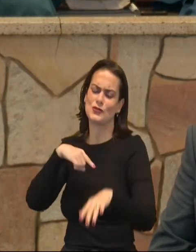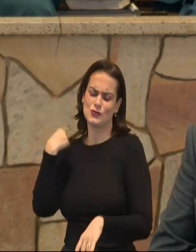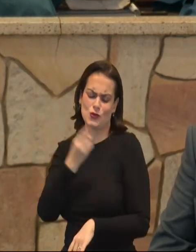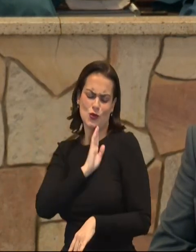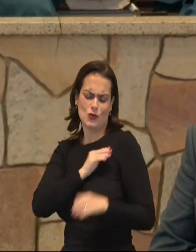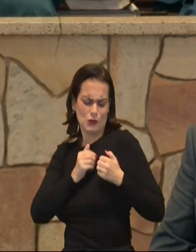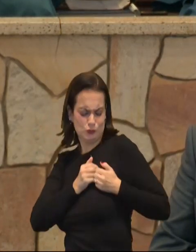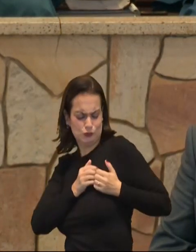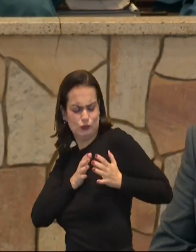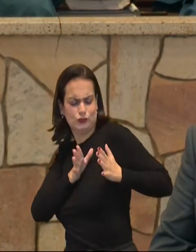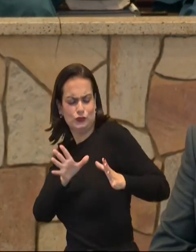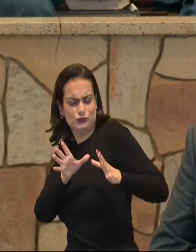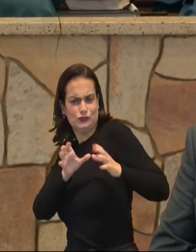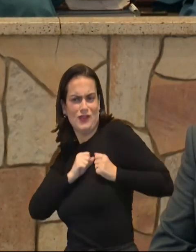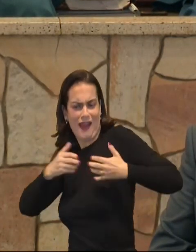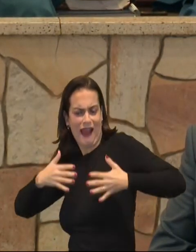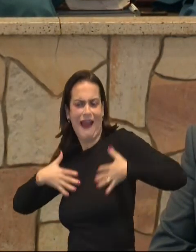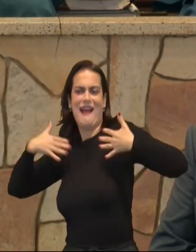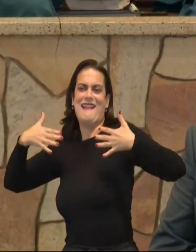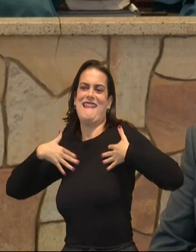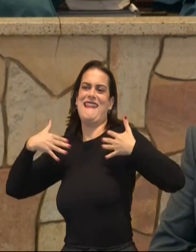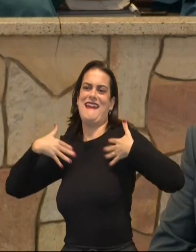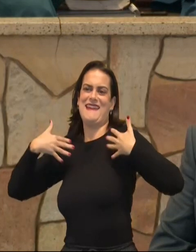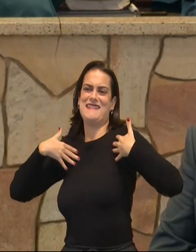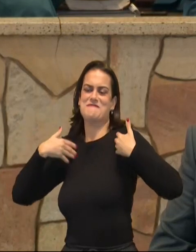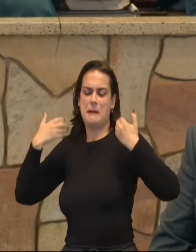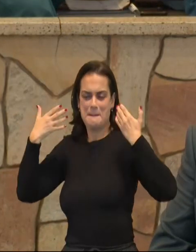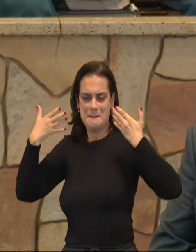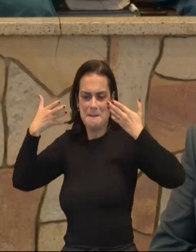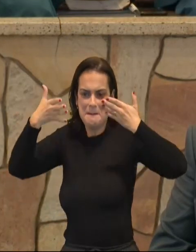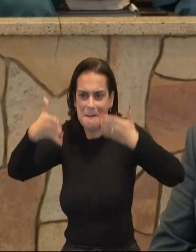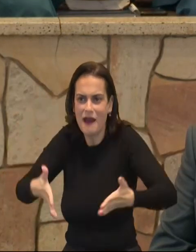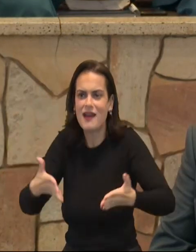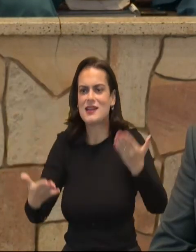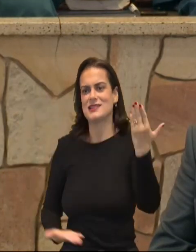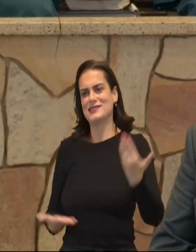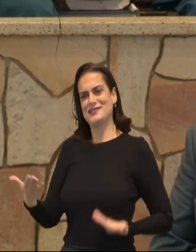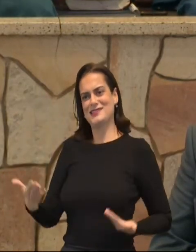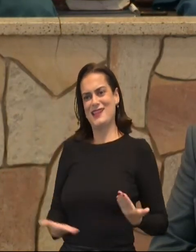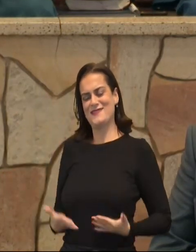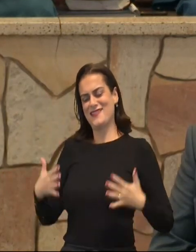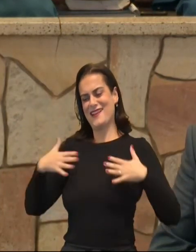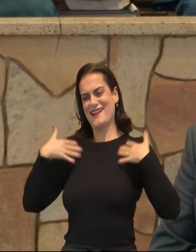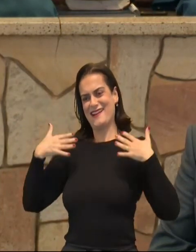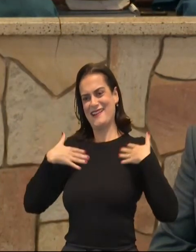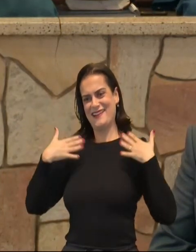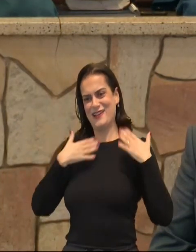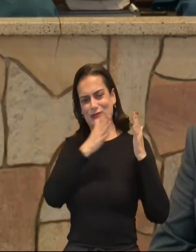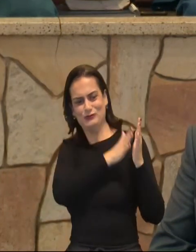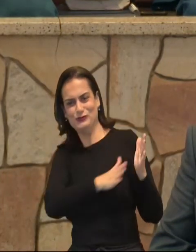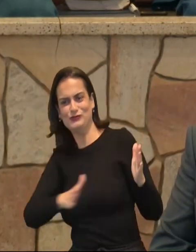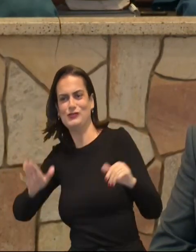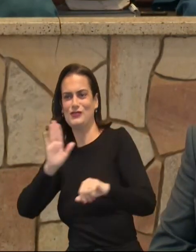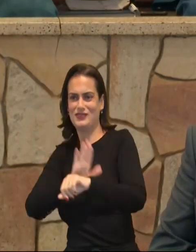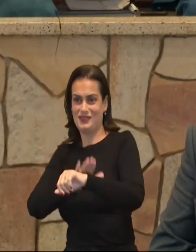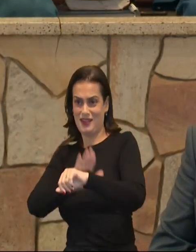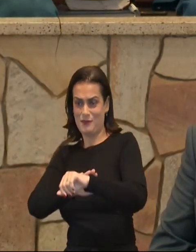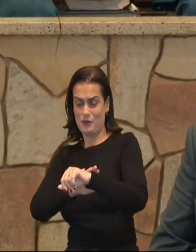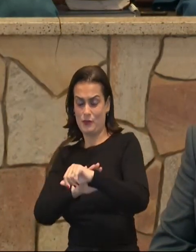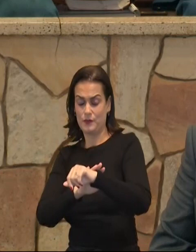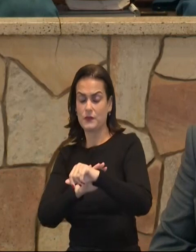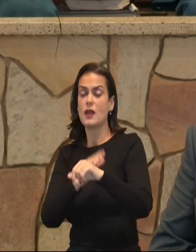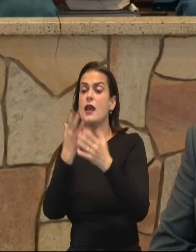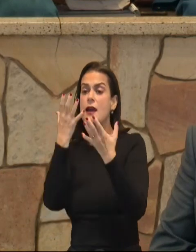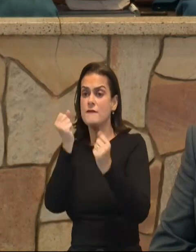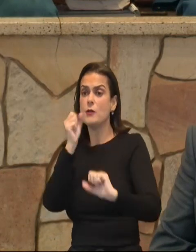sejam completamente alegres para participar, para servir com alegria durante esse tempo. Nós vamos ouvir a música